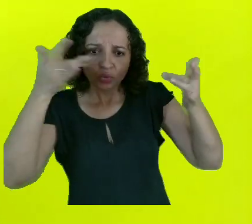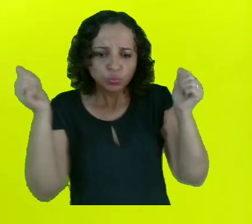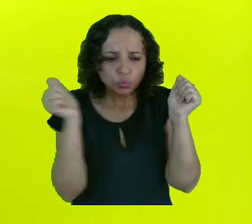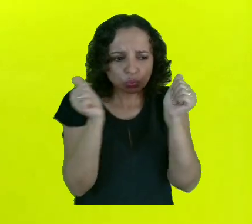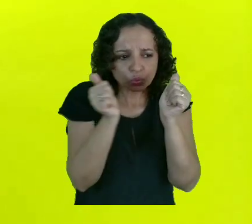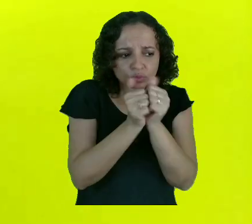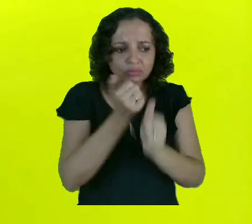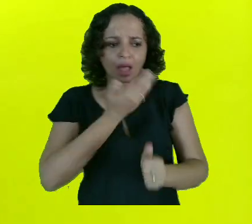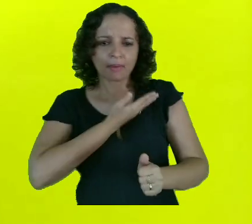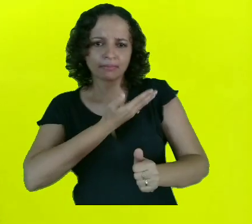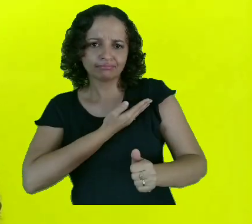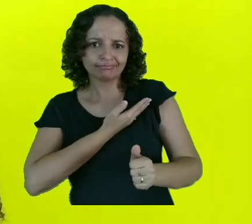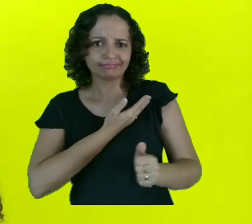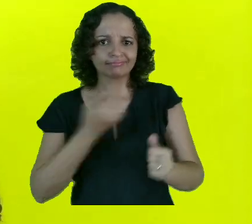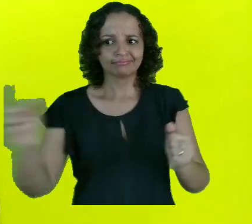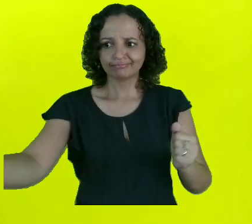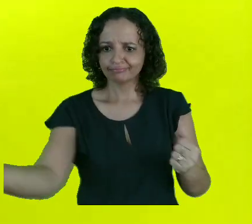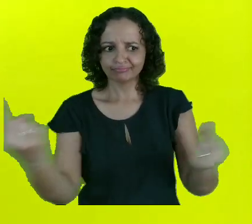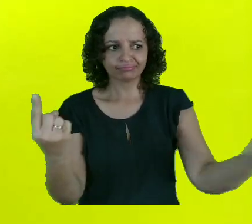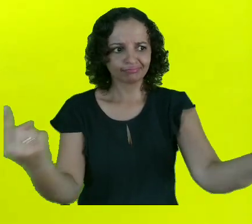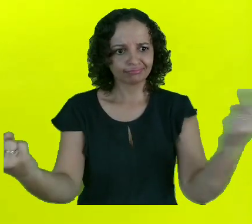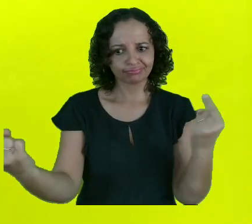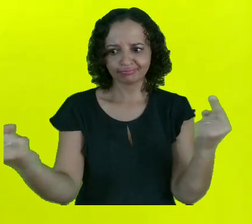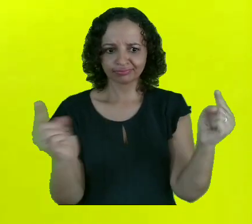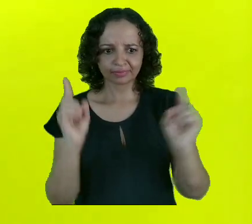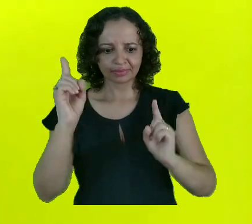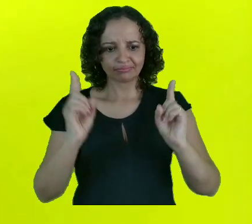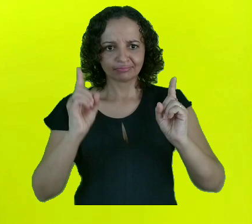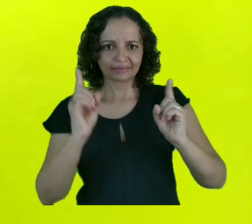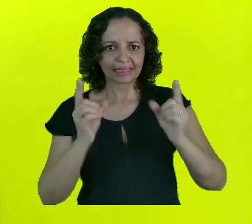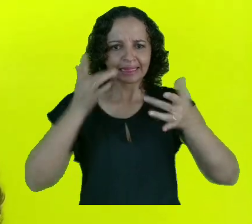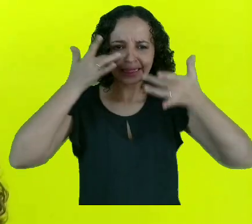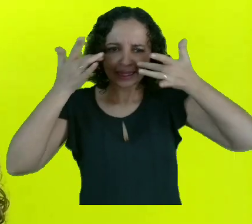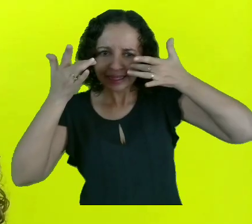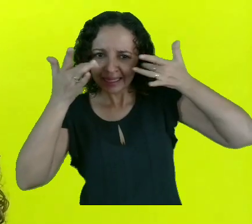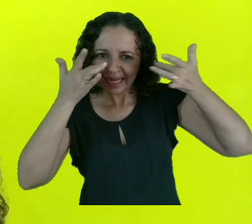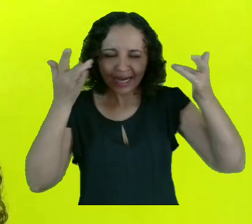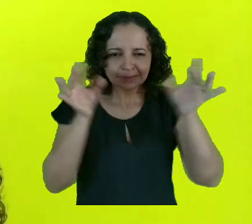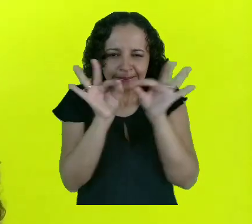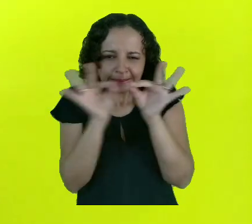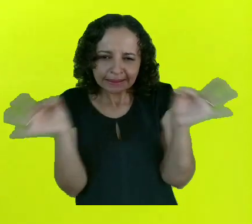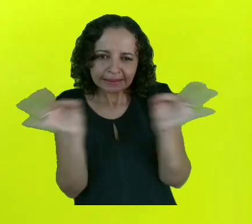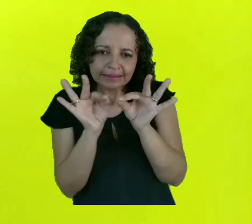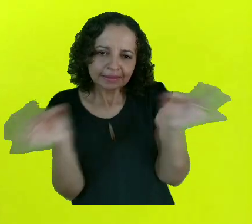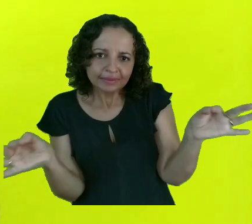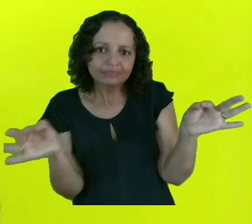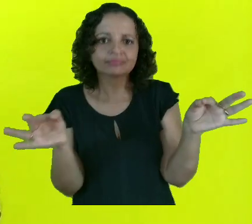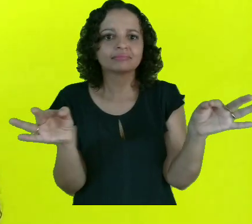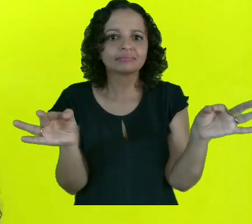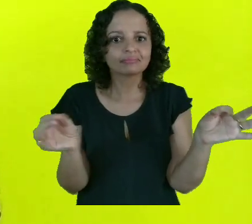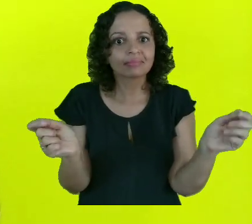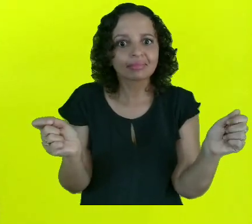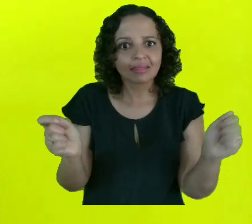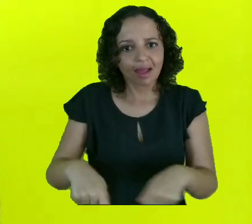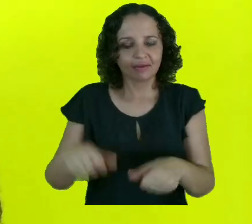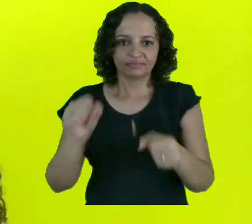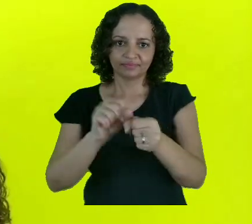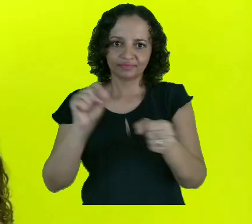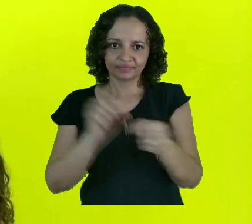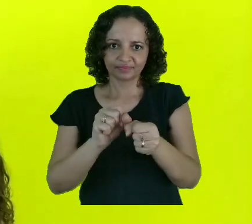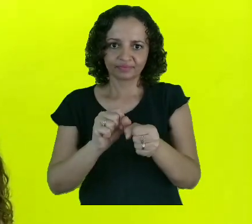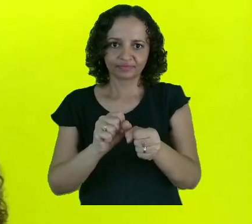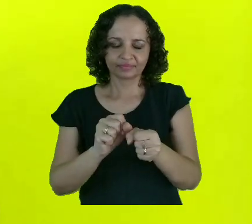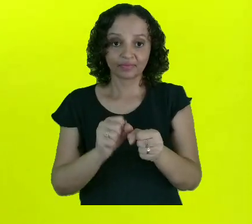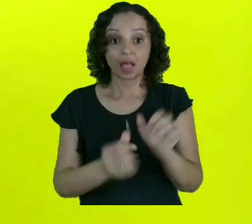momento. Se for necessário fazer uma cena de um teatro, um mini teatro, que seja feito. A